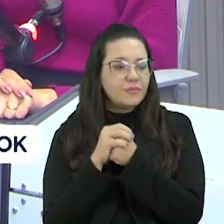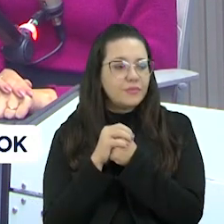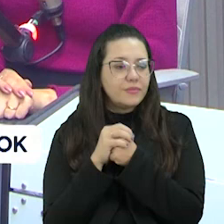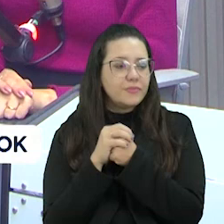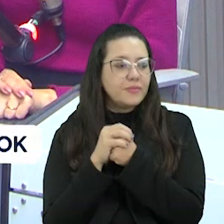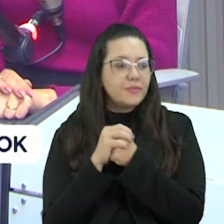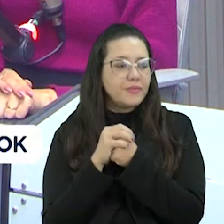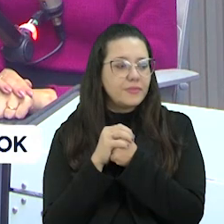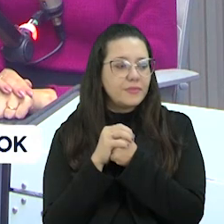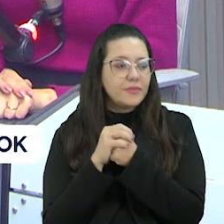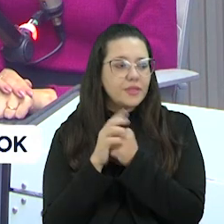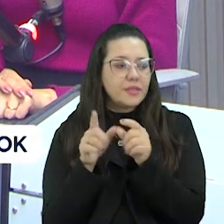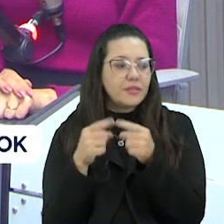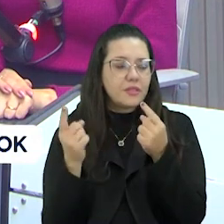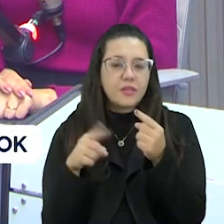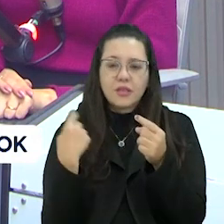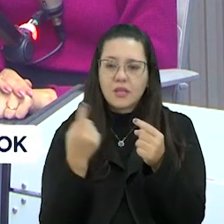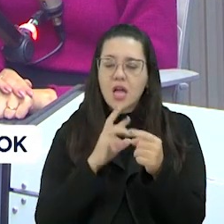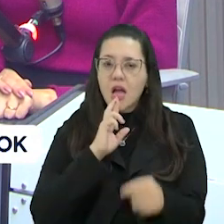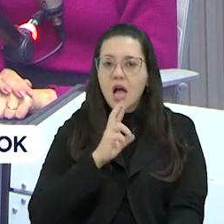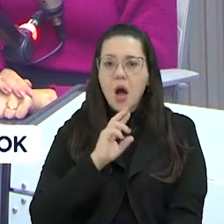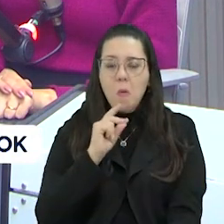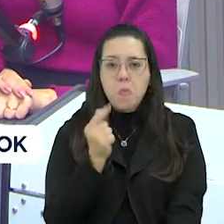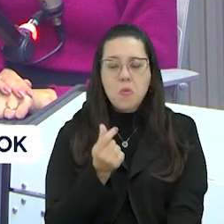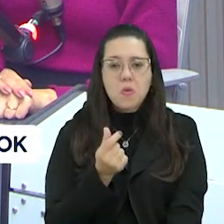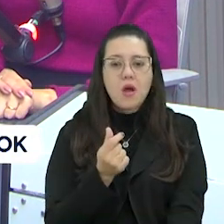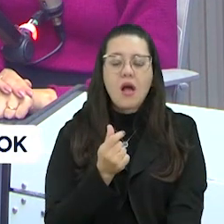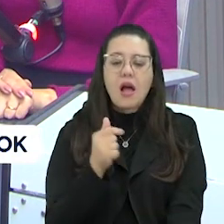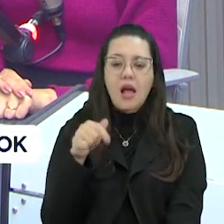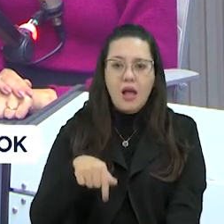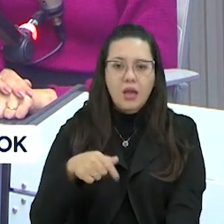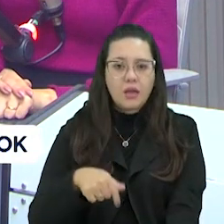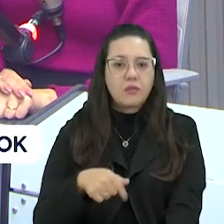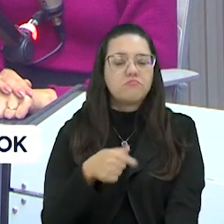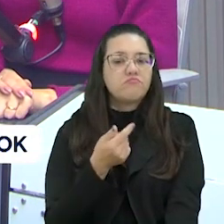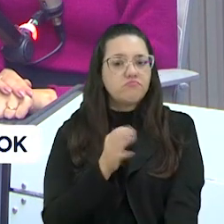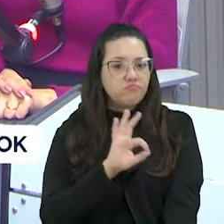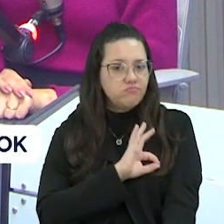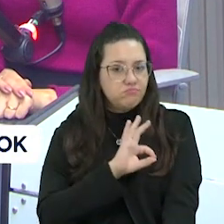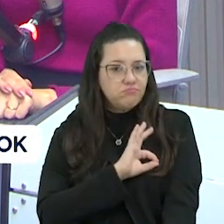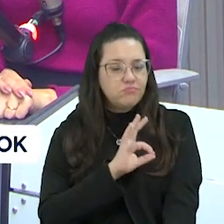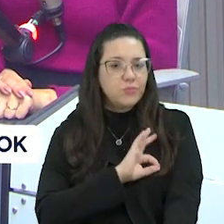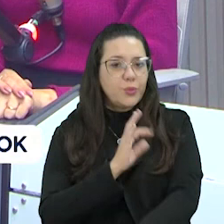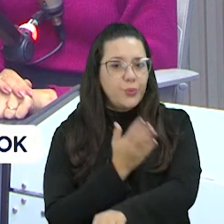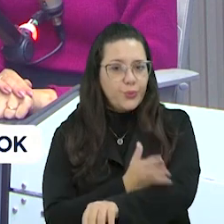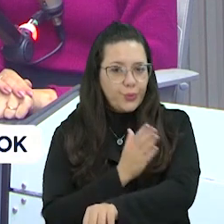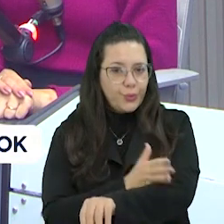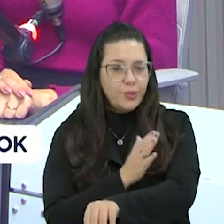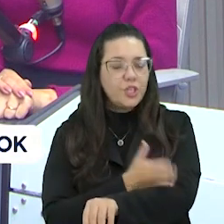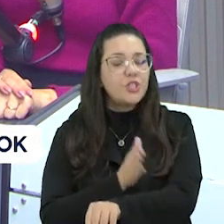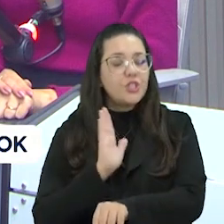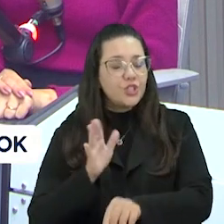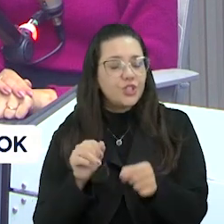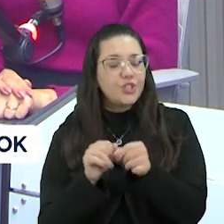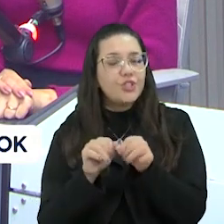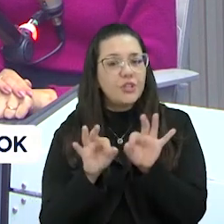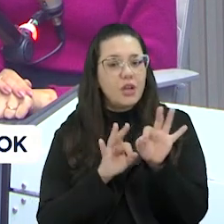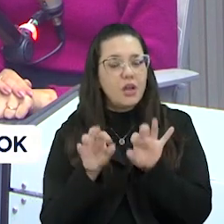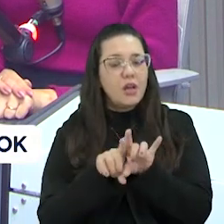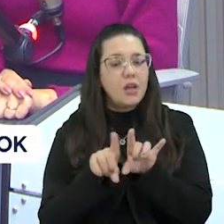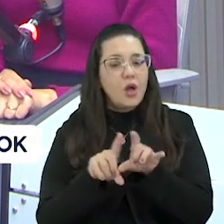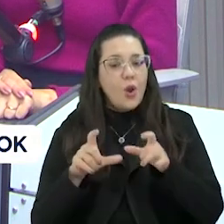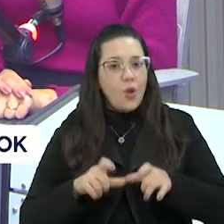necessário. Mas a nossa resposta é muito rápida. Os policiais aqui são treinados para atuarem em situações de risco nesses ambientes,